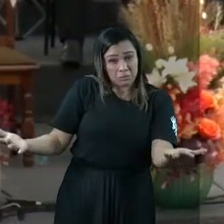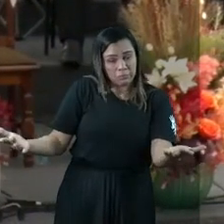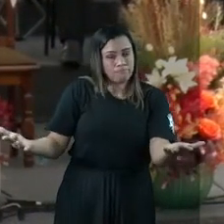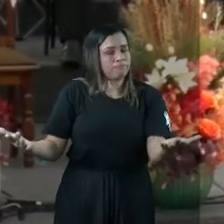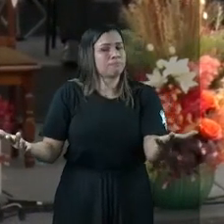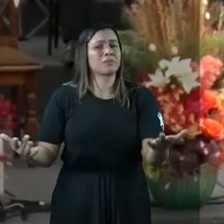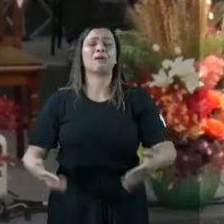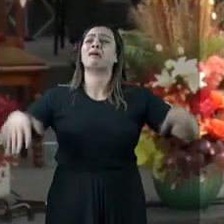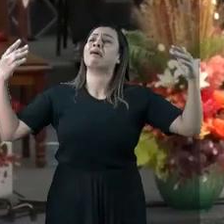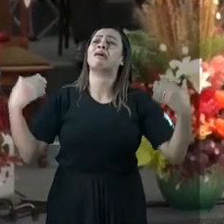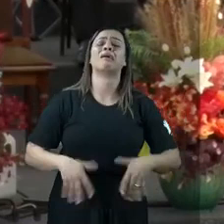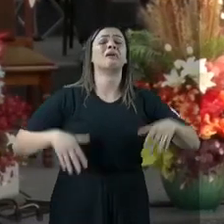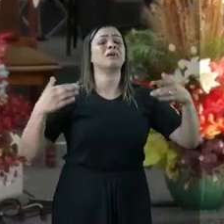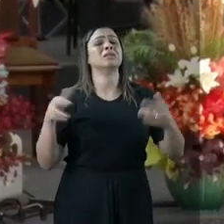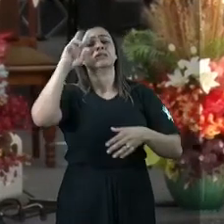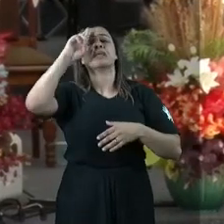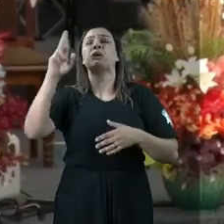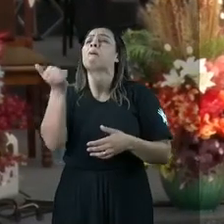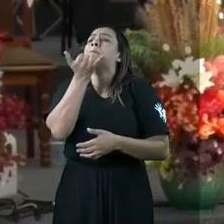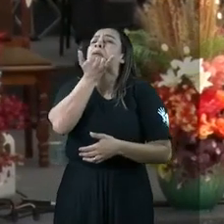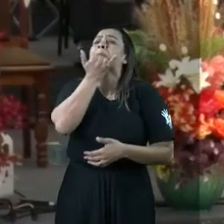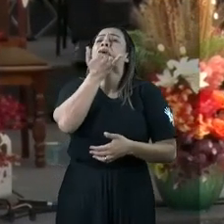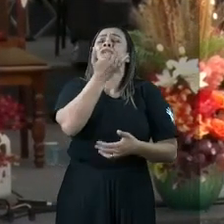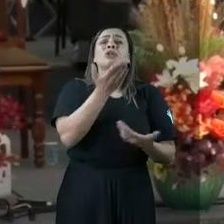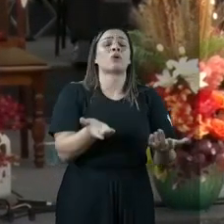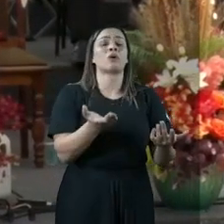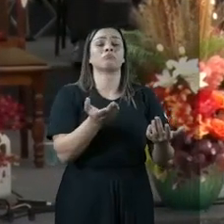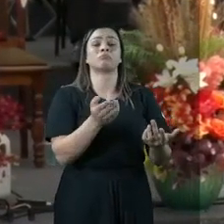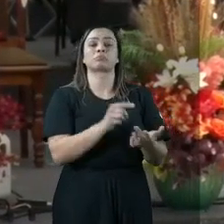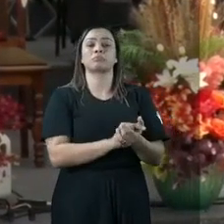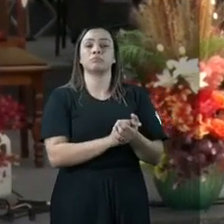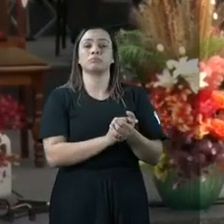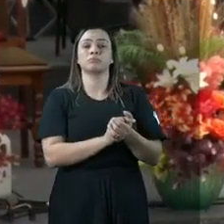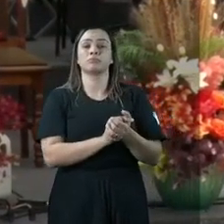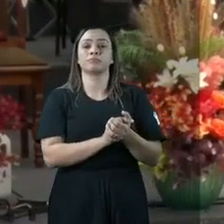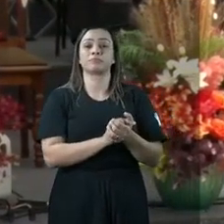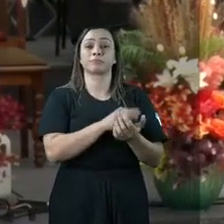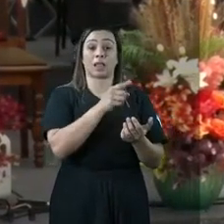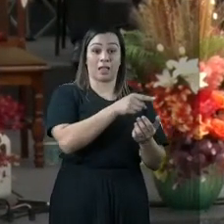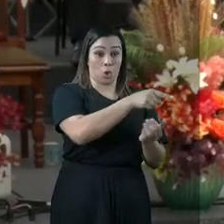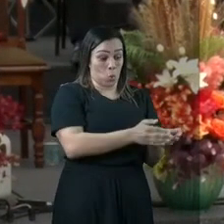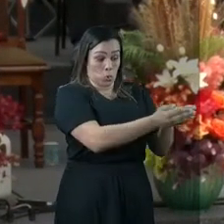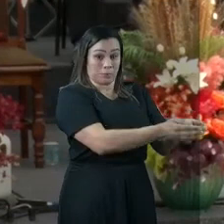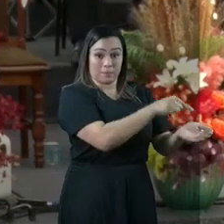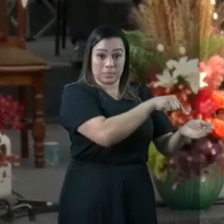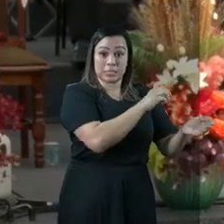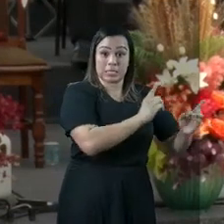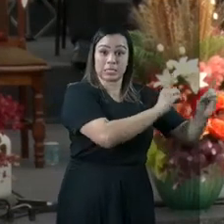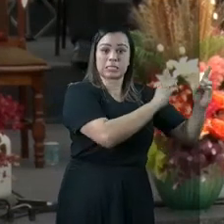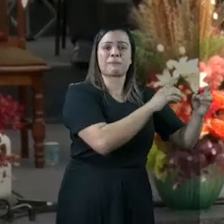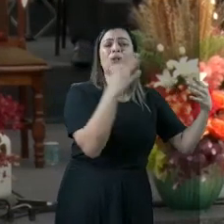Senhor, me perdoa. Na primeira tempestade eu dormi. Quando eu dormi, o Senhor dormiu também. Mas